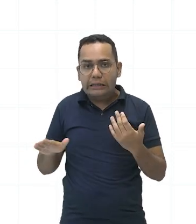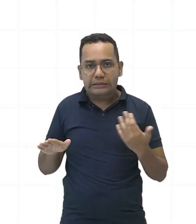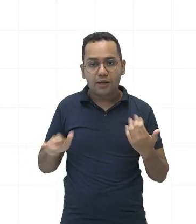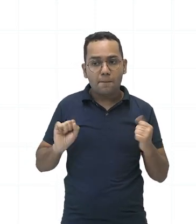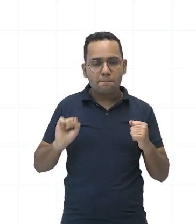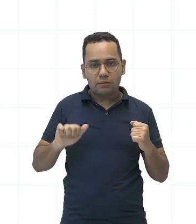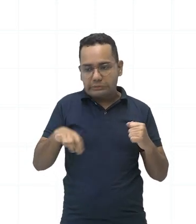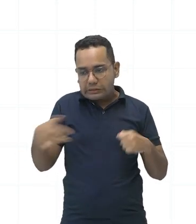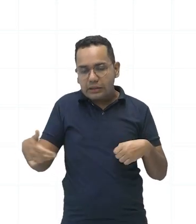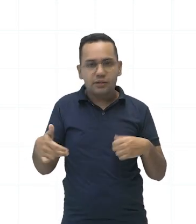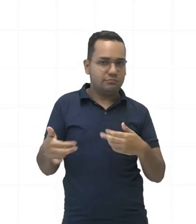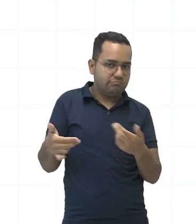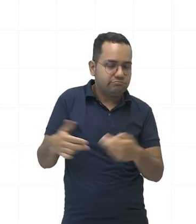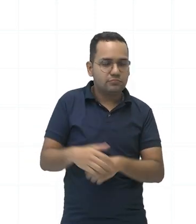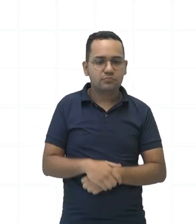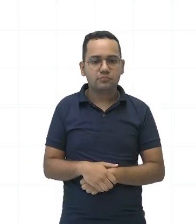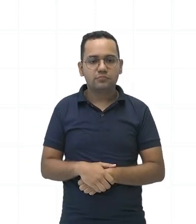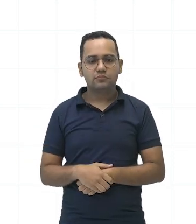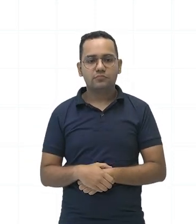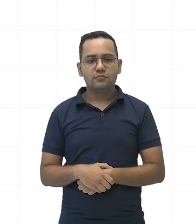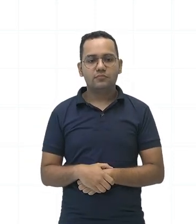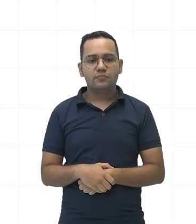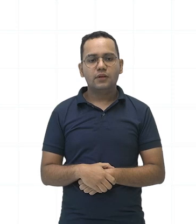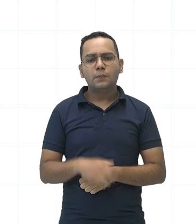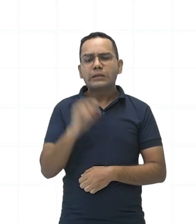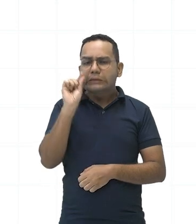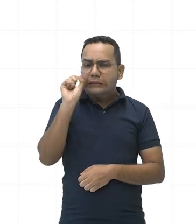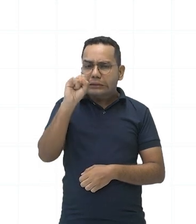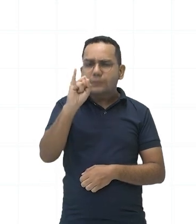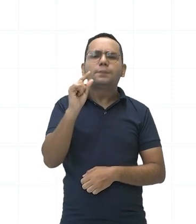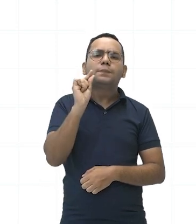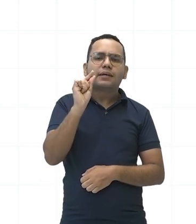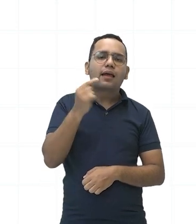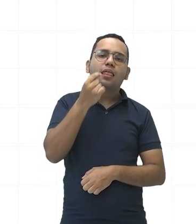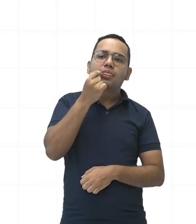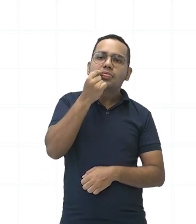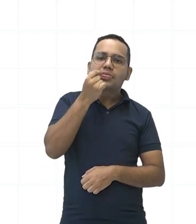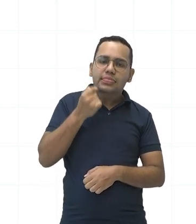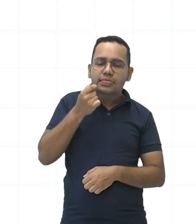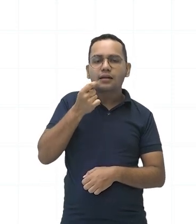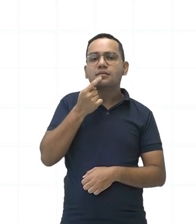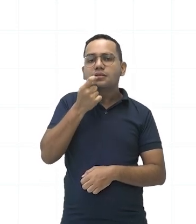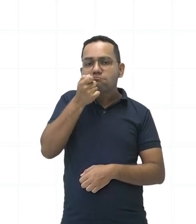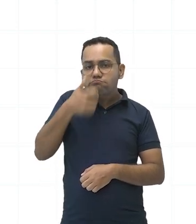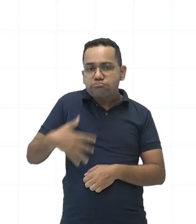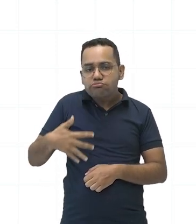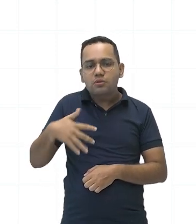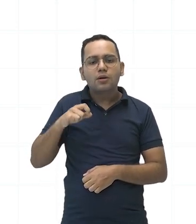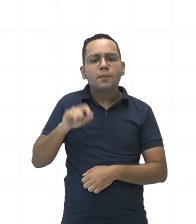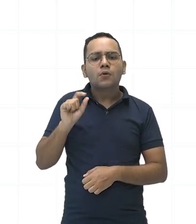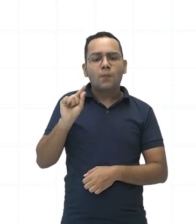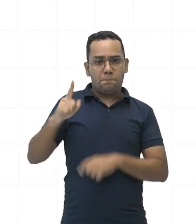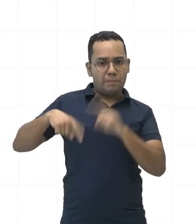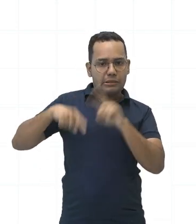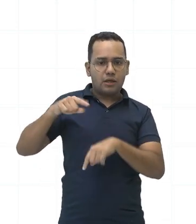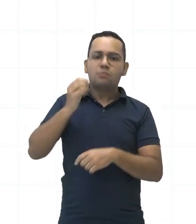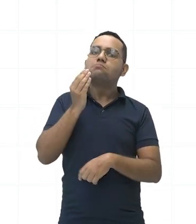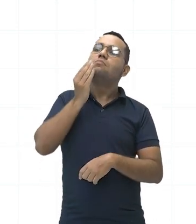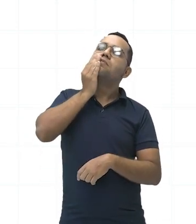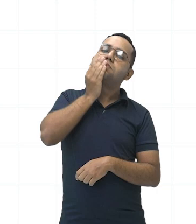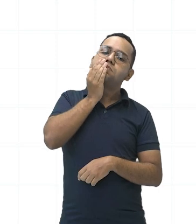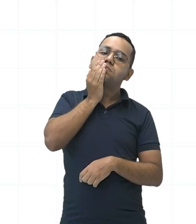só, se forem pequenos, umedeça uma gaze com água filtrada e comprima a região